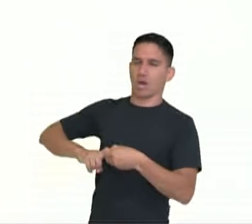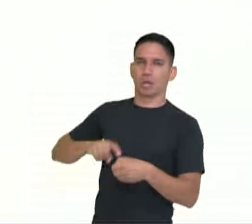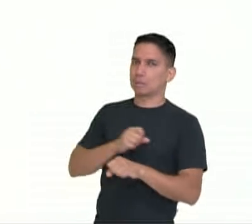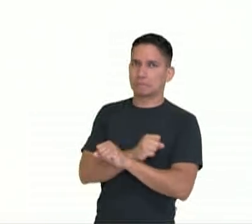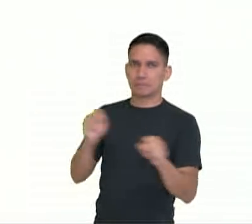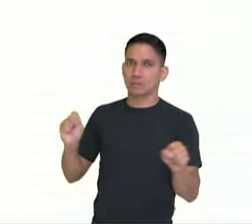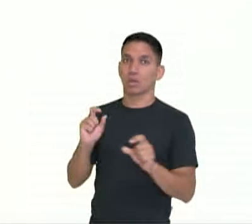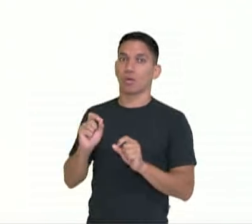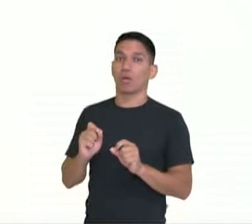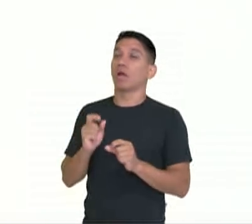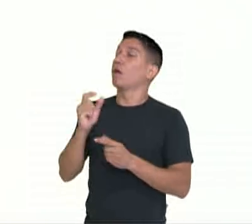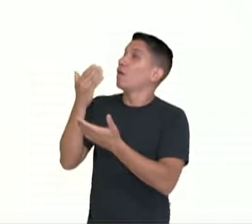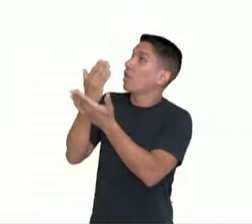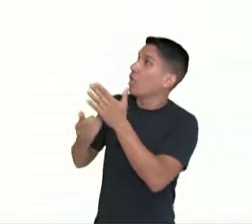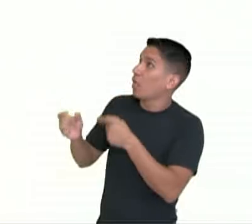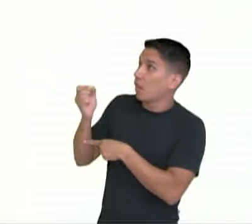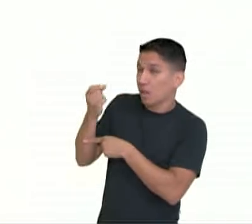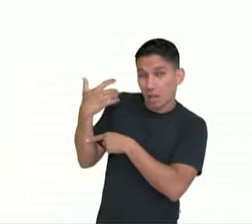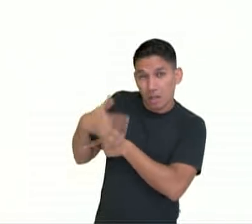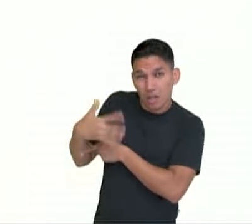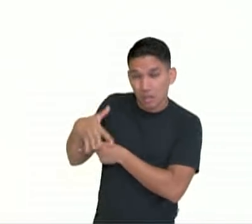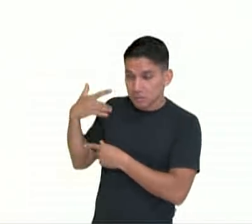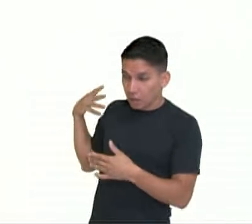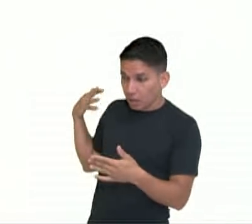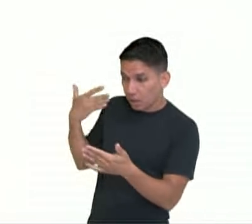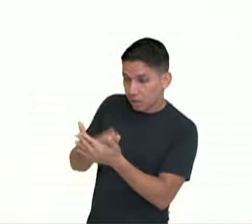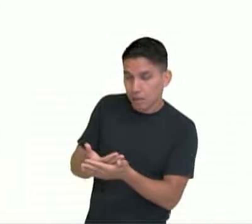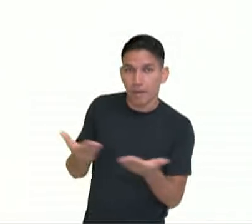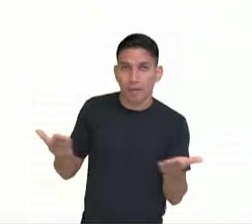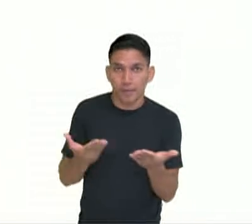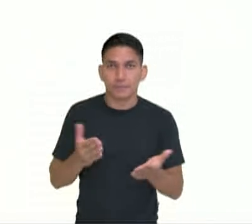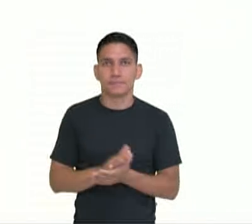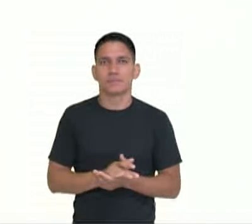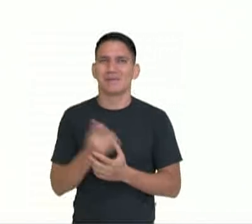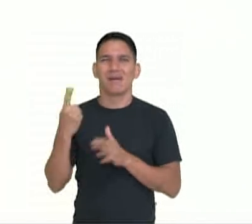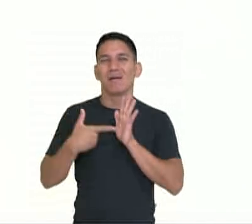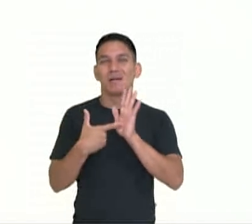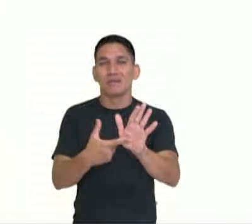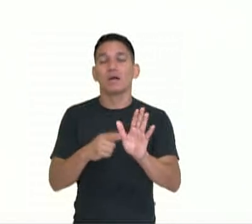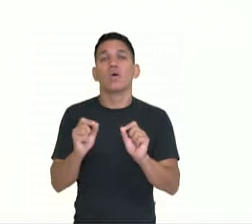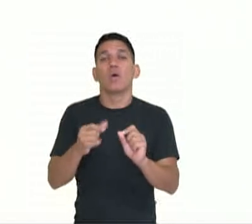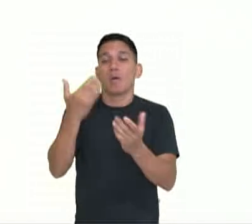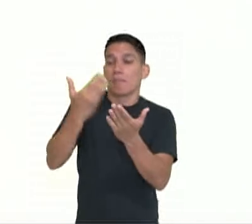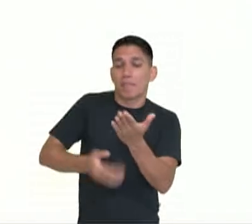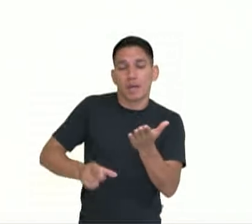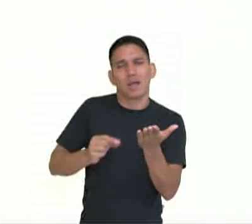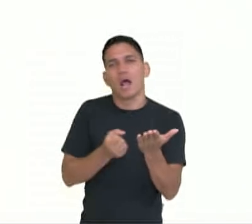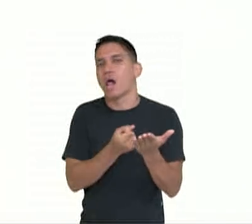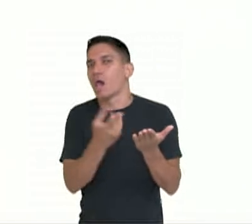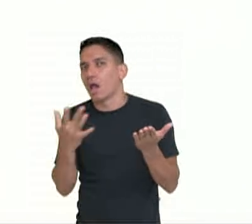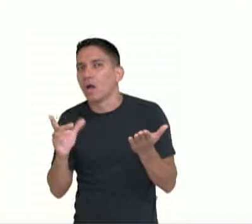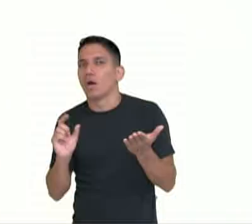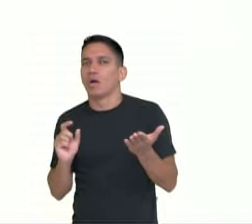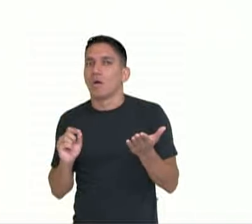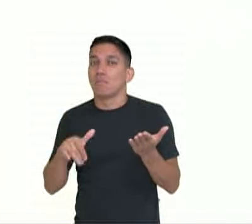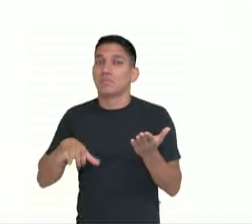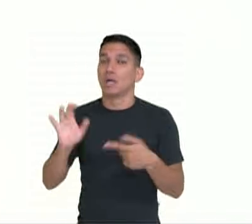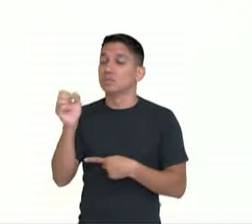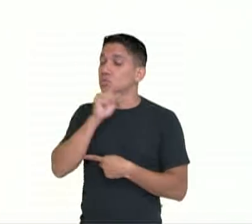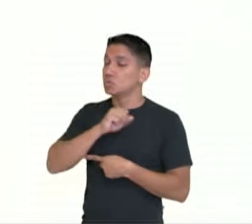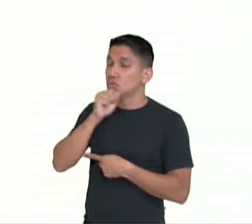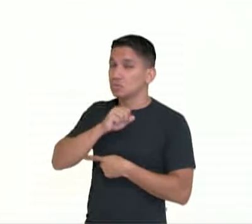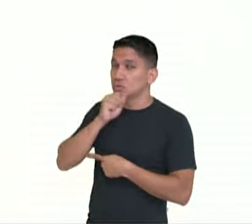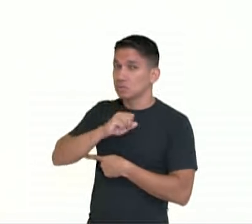adquiriu dimensões dramáticas de uns meses para cá. Essa reportagem então, ela fala sobre a perda de um dos mais antigos